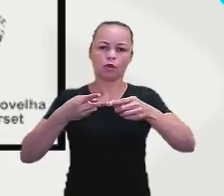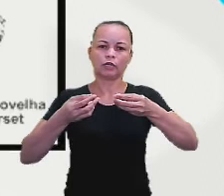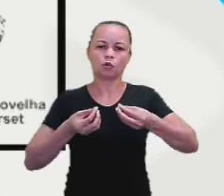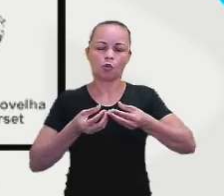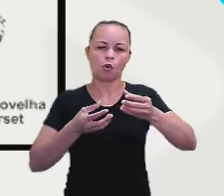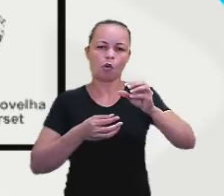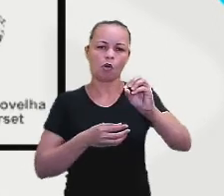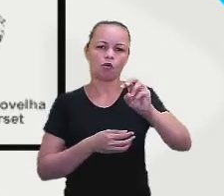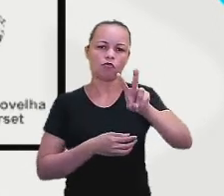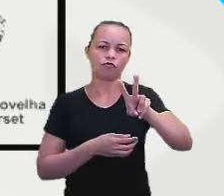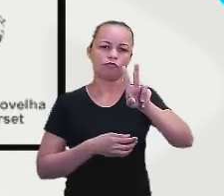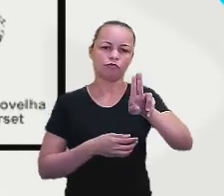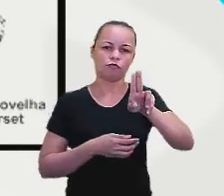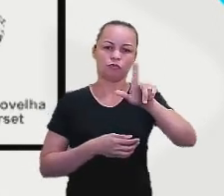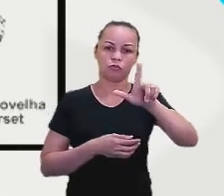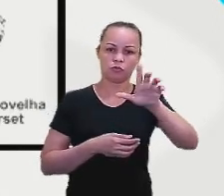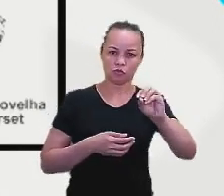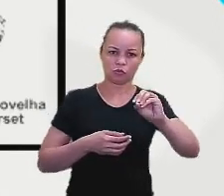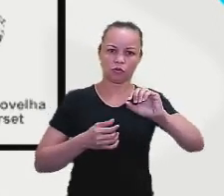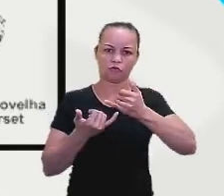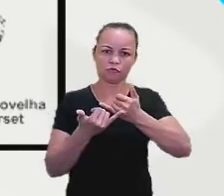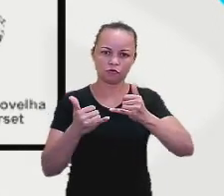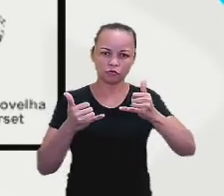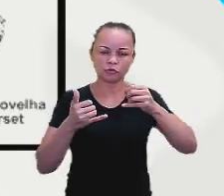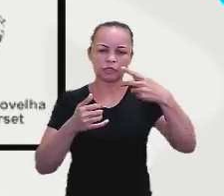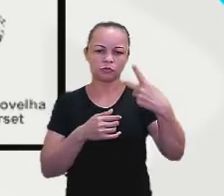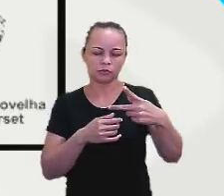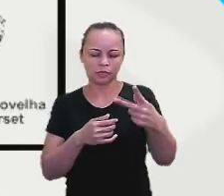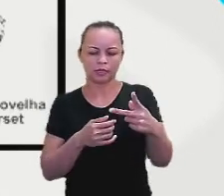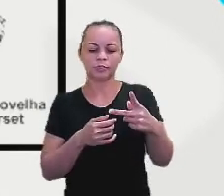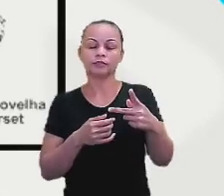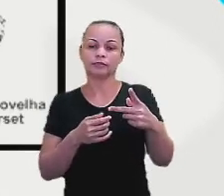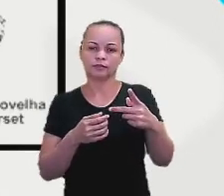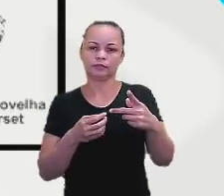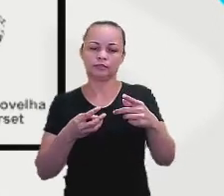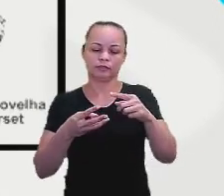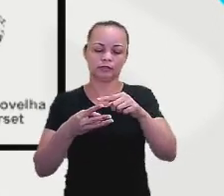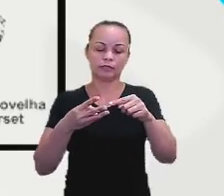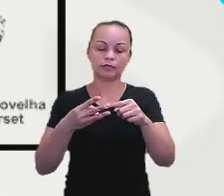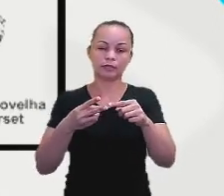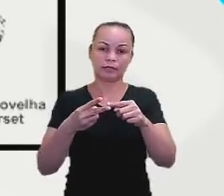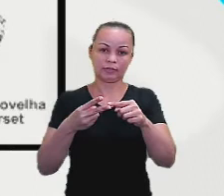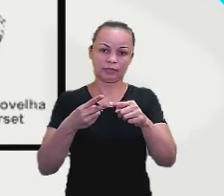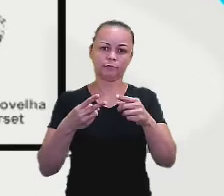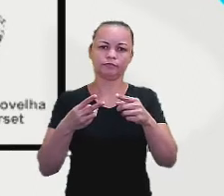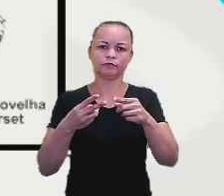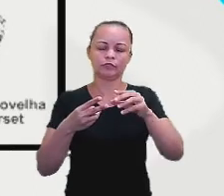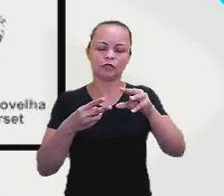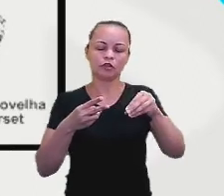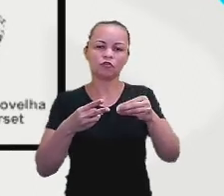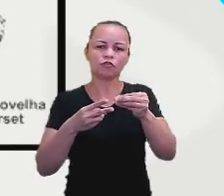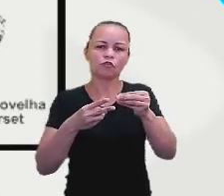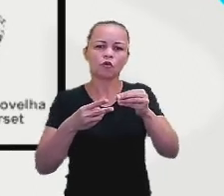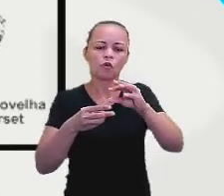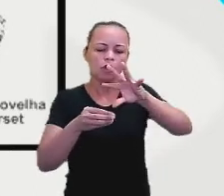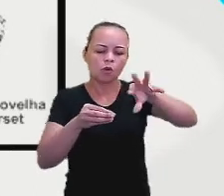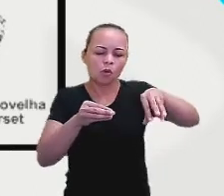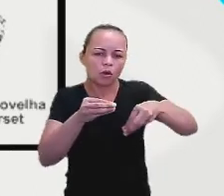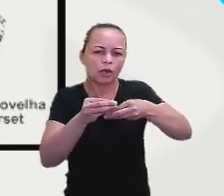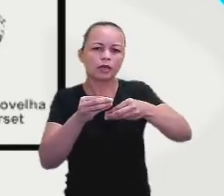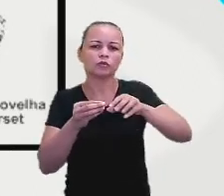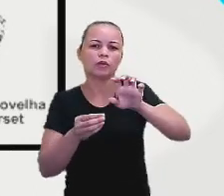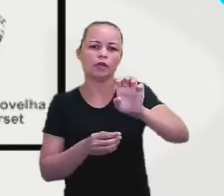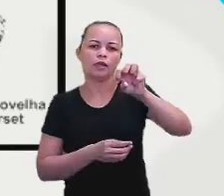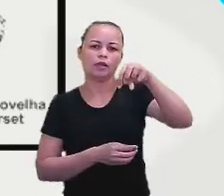genético. Houve a fusão desse material genético da ovelha que doou esse material. Foi colocado esse